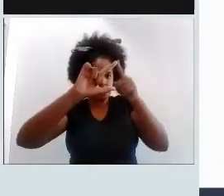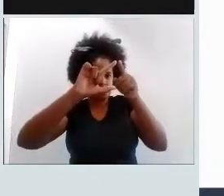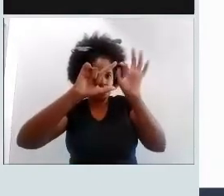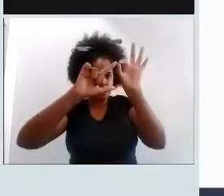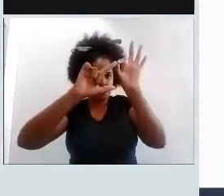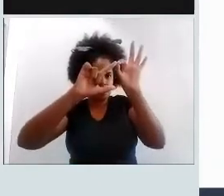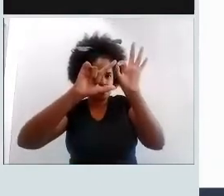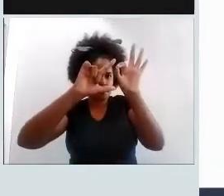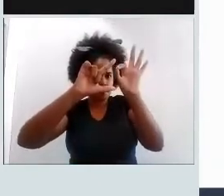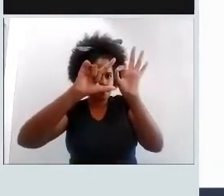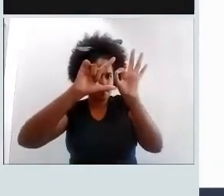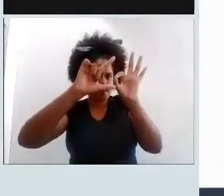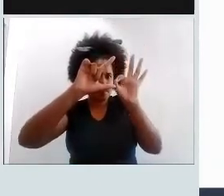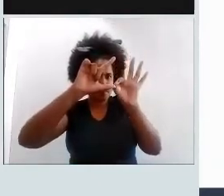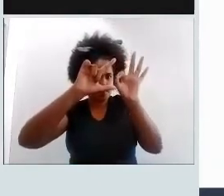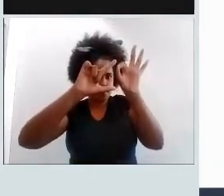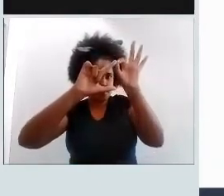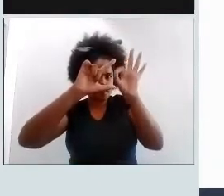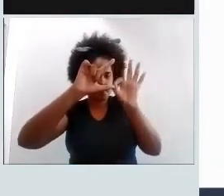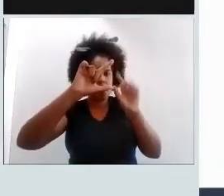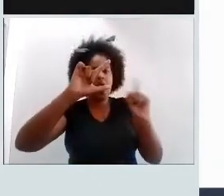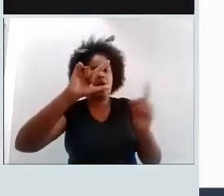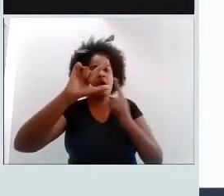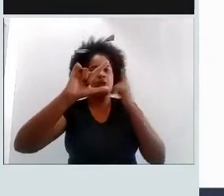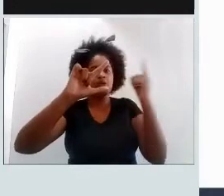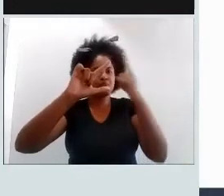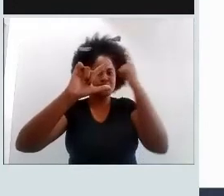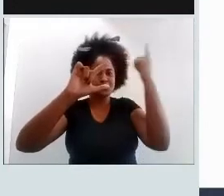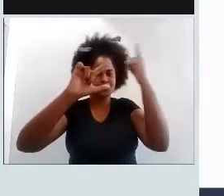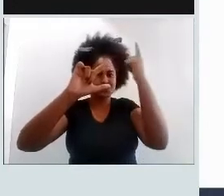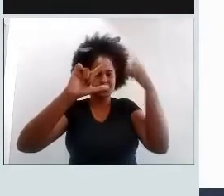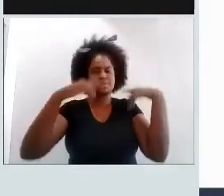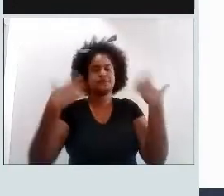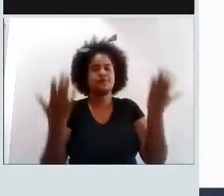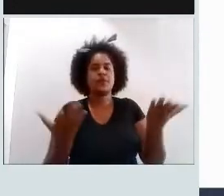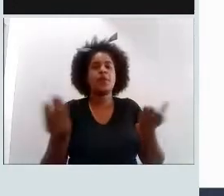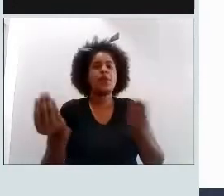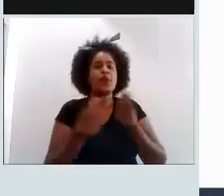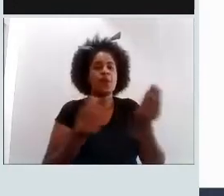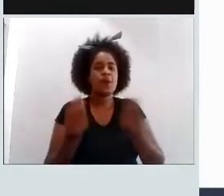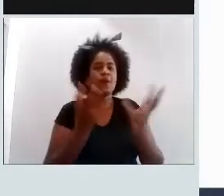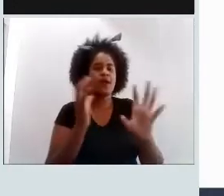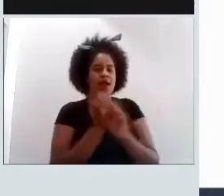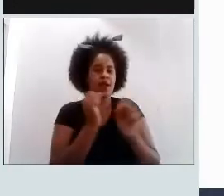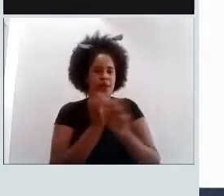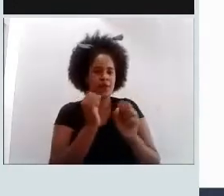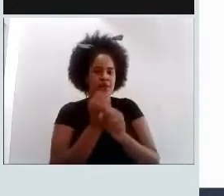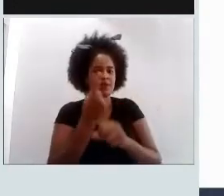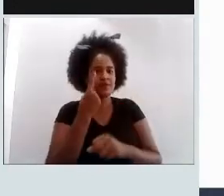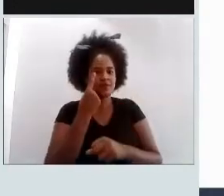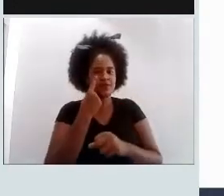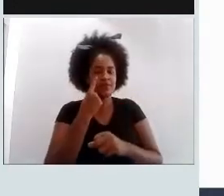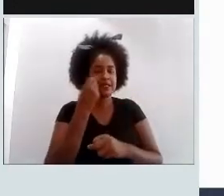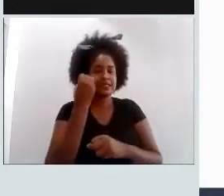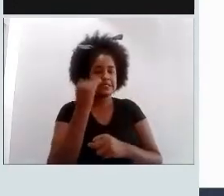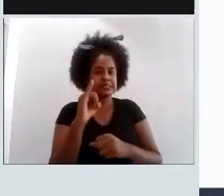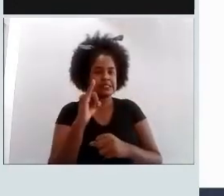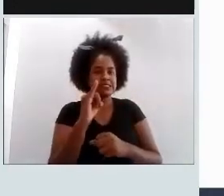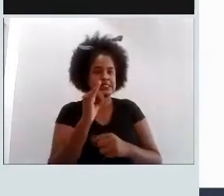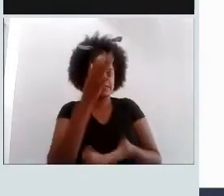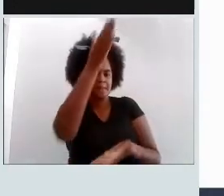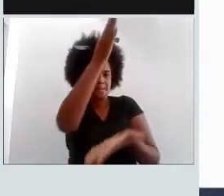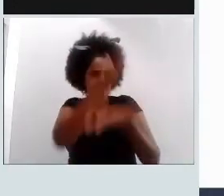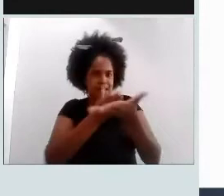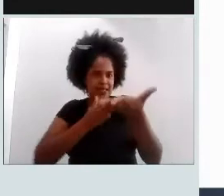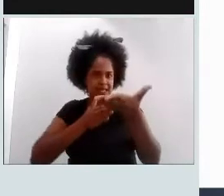Isso, justamente. E essa altura, ela é calculada por, se ela é metade, então vai ser metade. A gente vai pegar